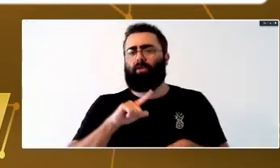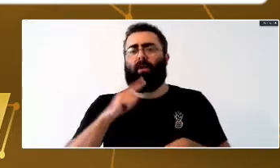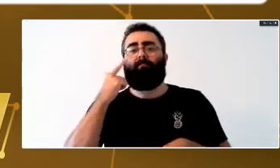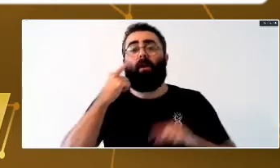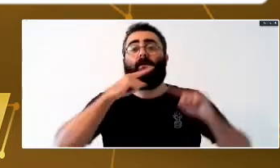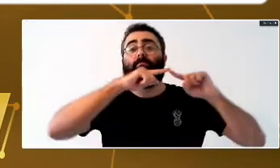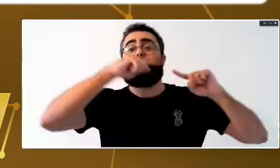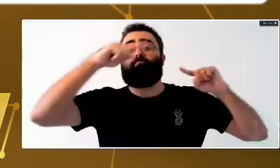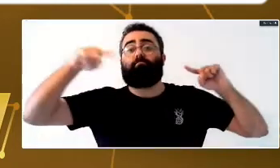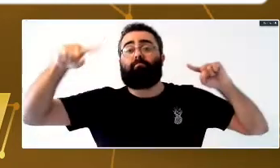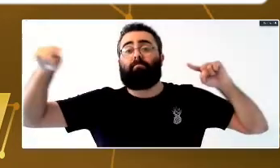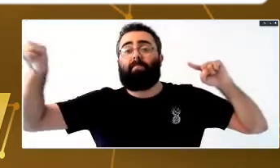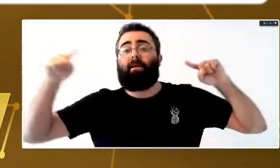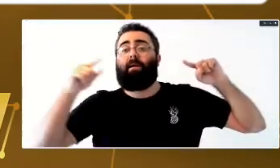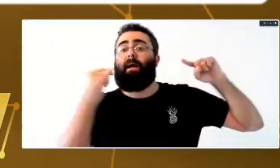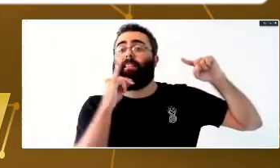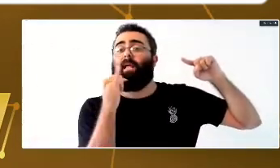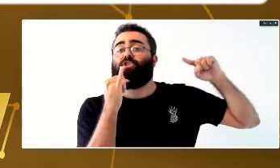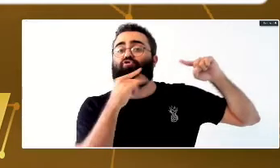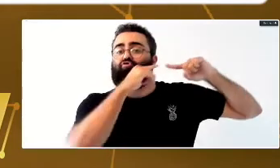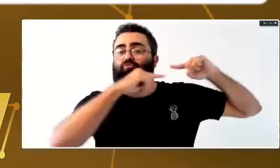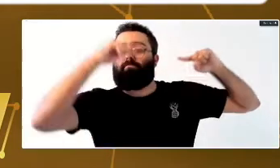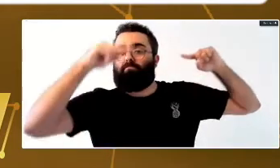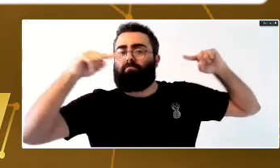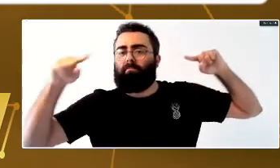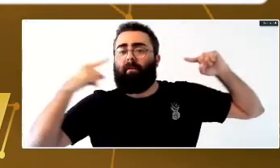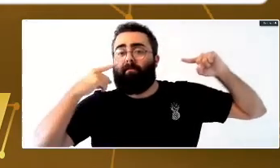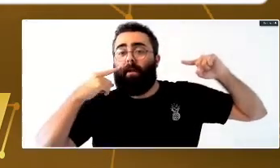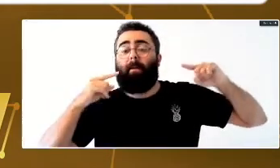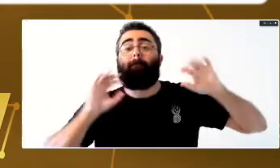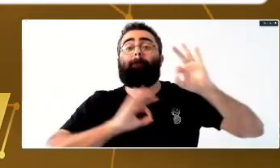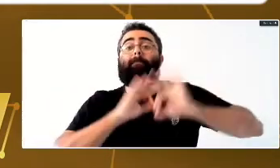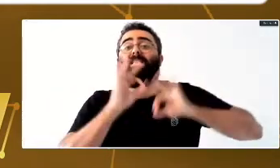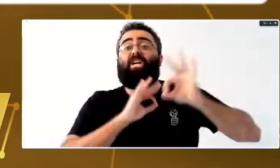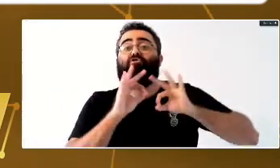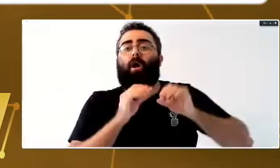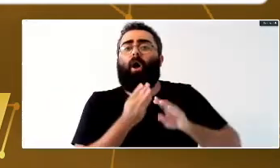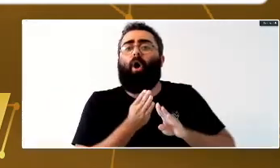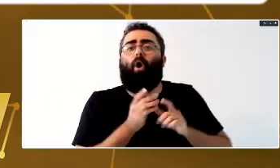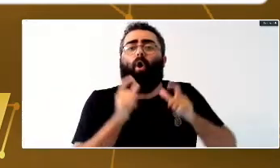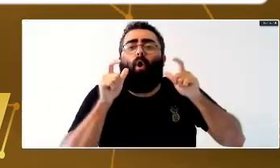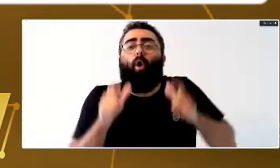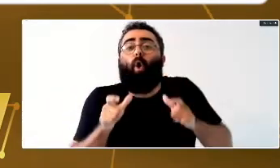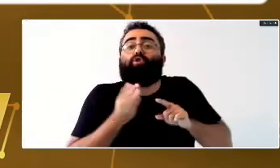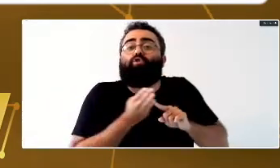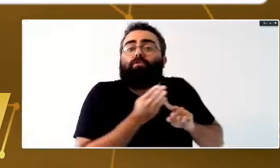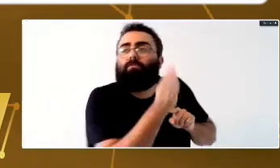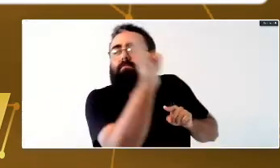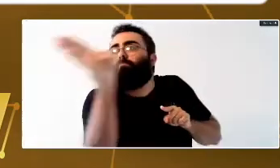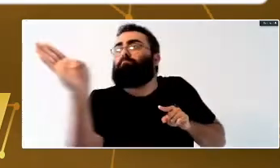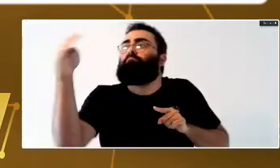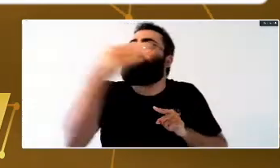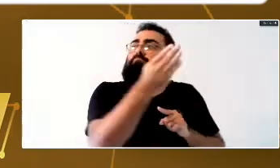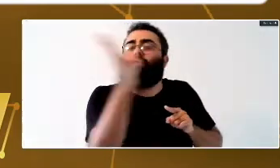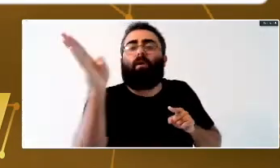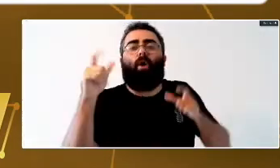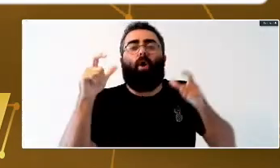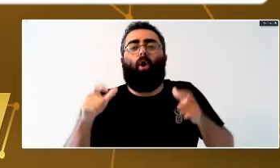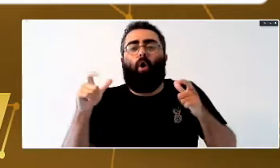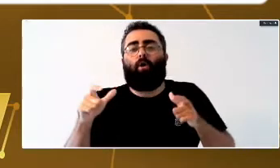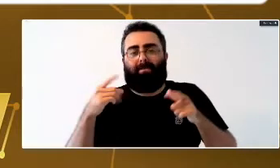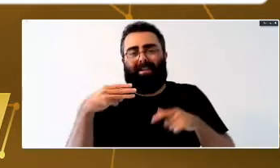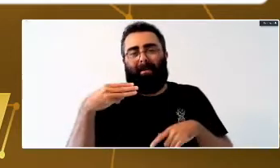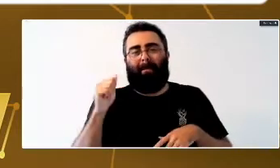rotas podem ser planejadas e a gente pode planejar o acesso a essas informações e todo o mapeamento sistemático